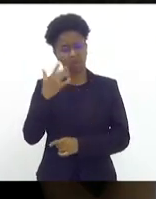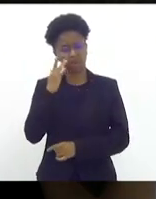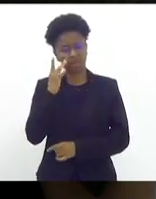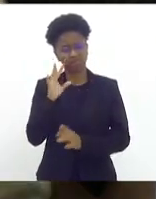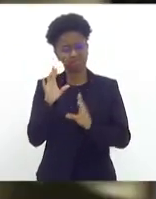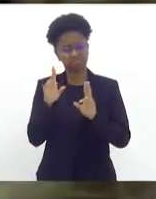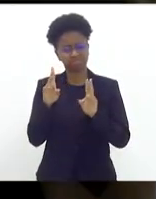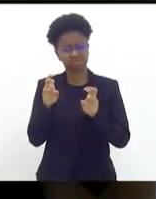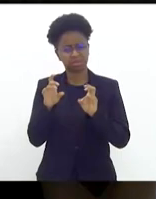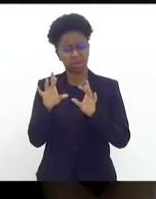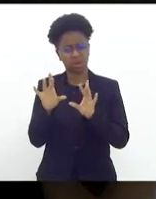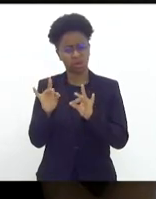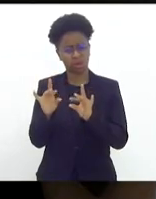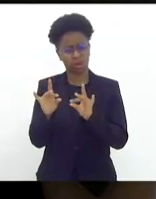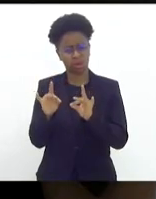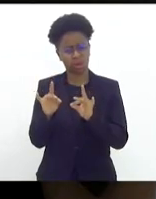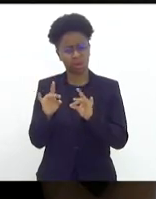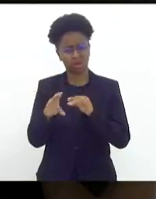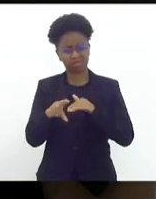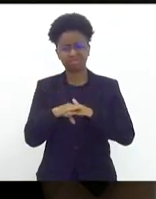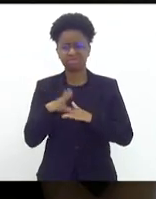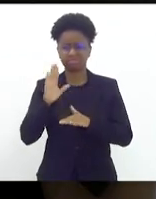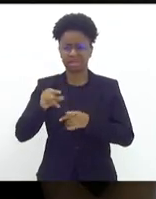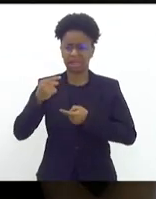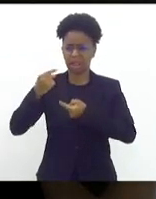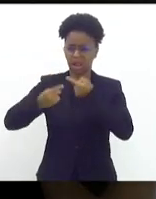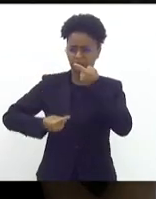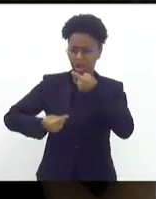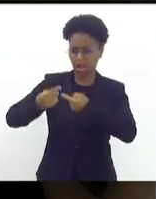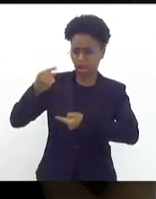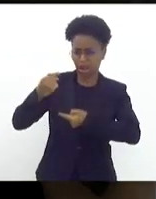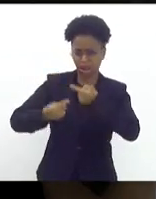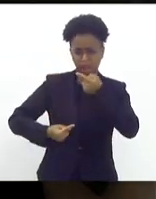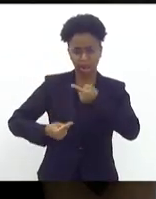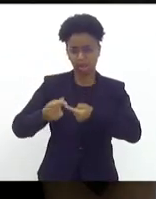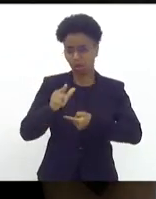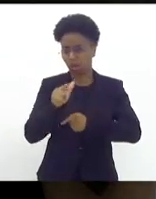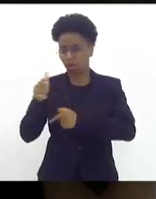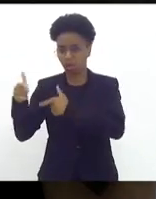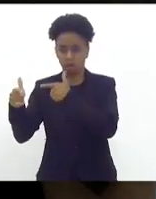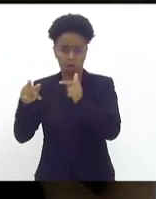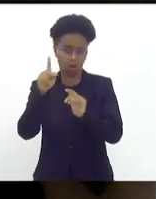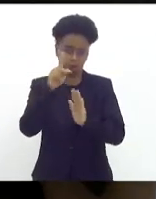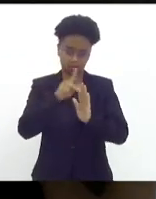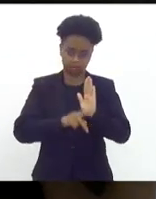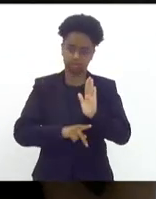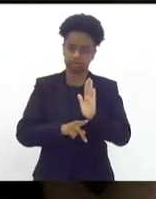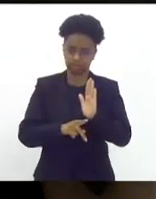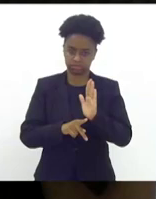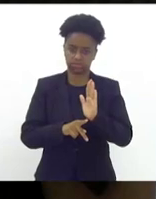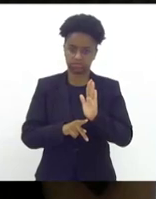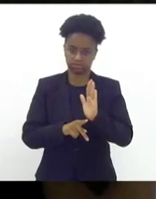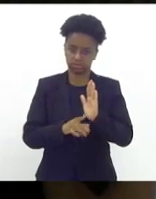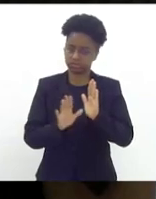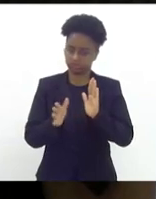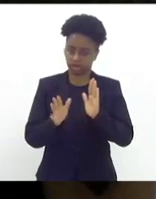de sapateiro já foi amplamente discutida aqui em outros projetos de lei.